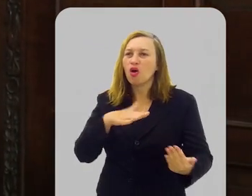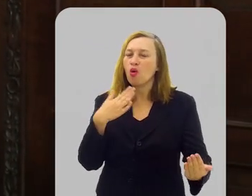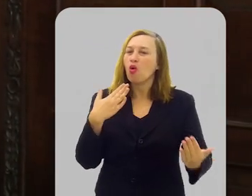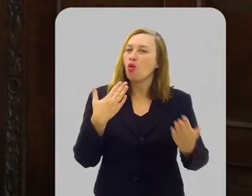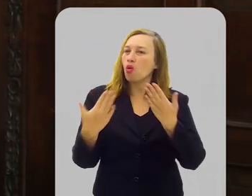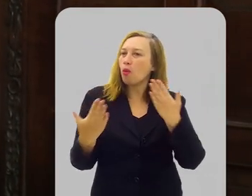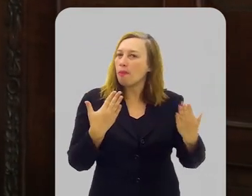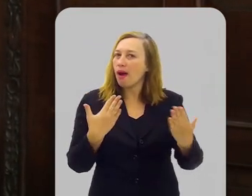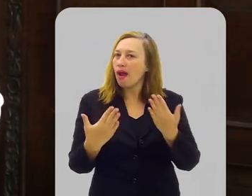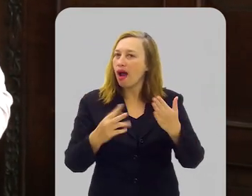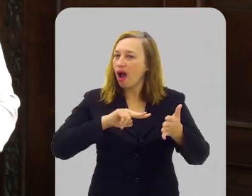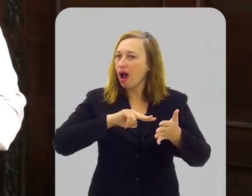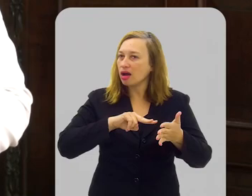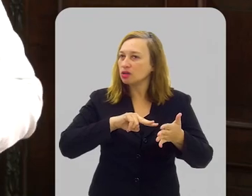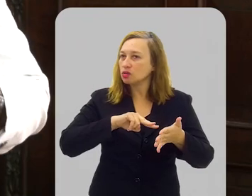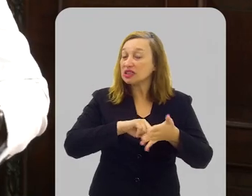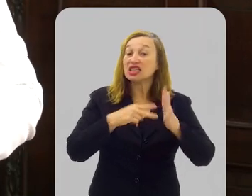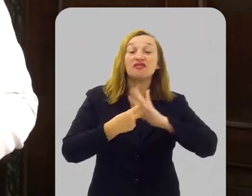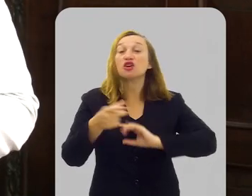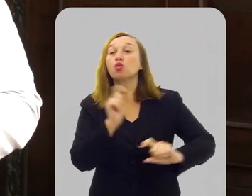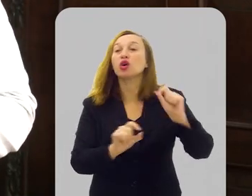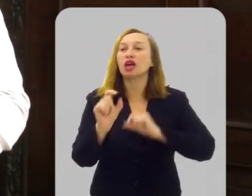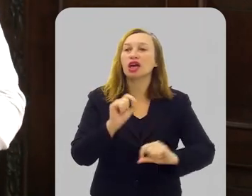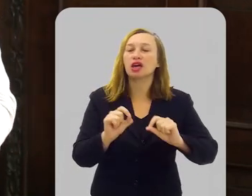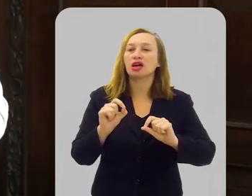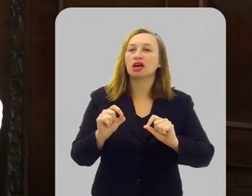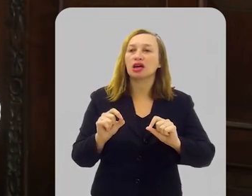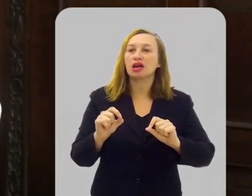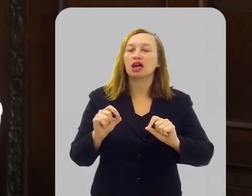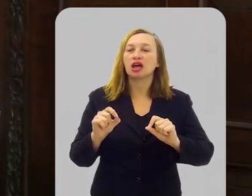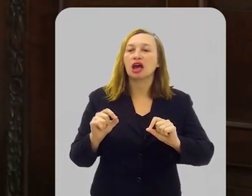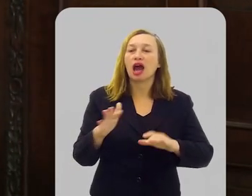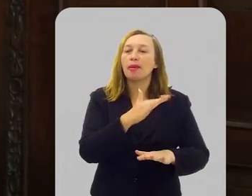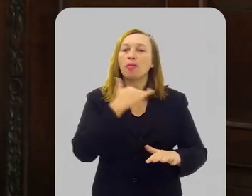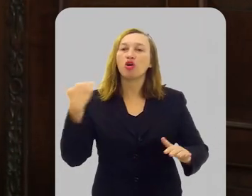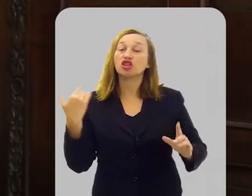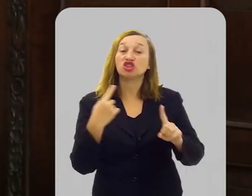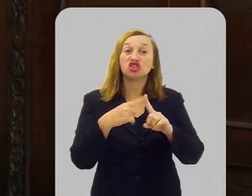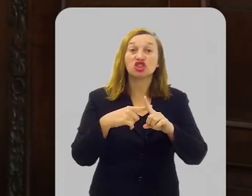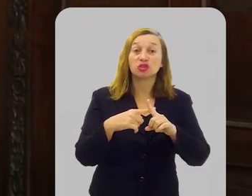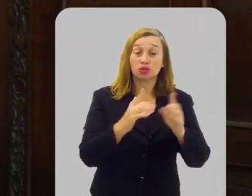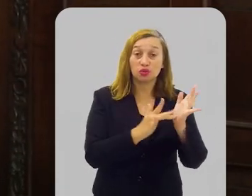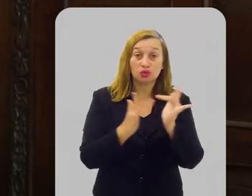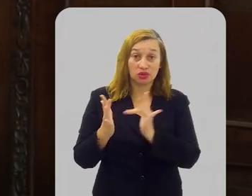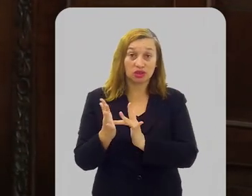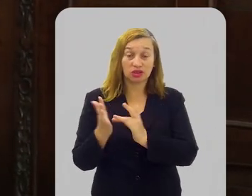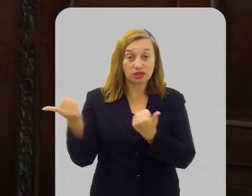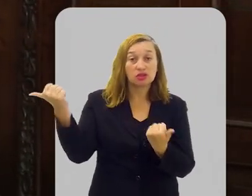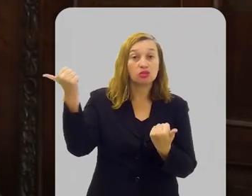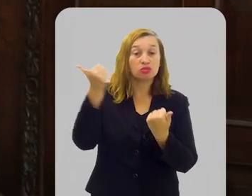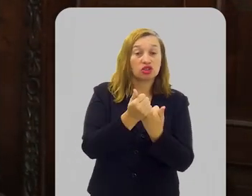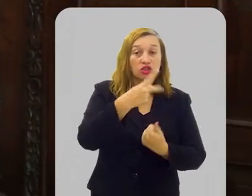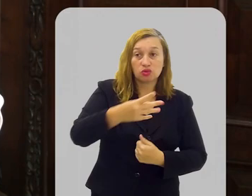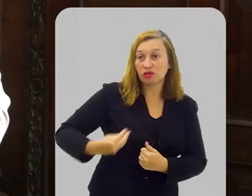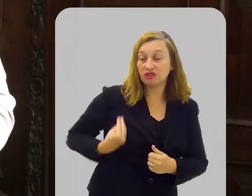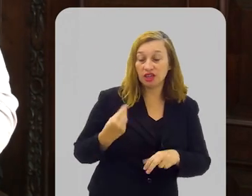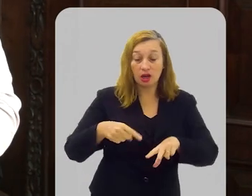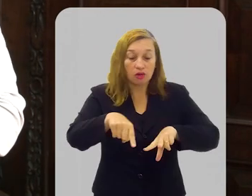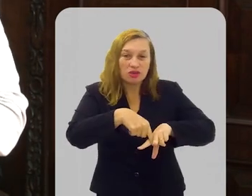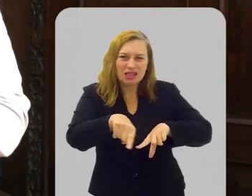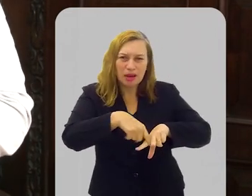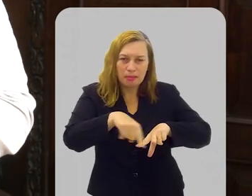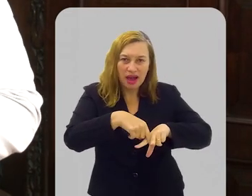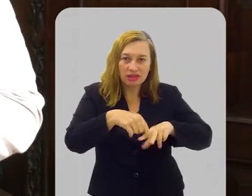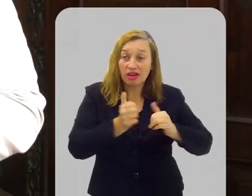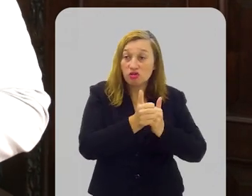que Jesus fez por você na cruz. As vestes novas é para que você possa entrar no templo. A sandália dos pés é para que luz possa estar